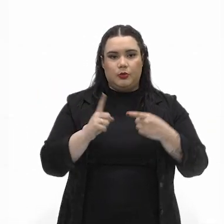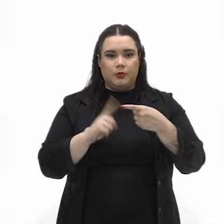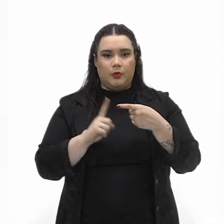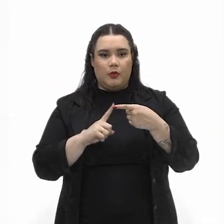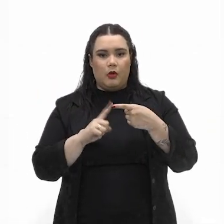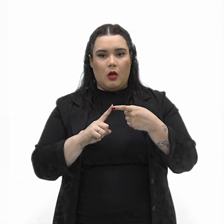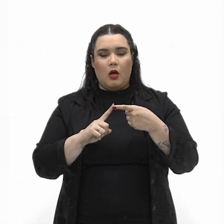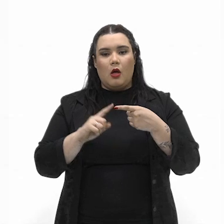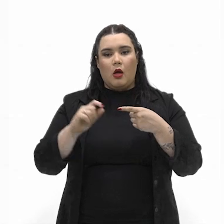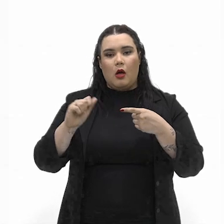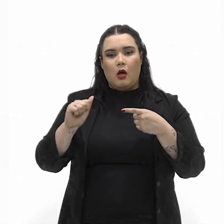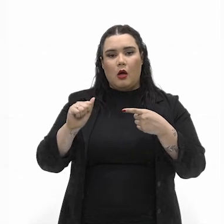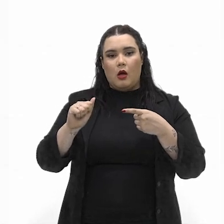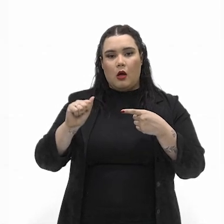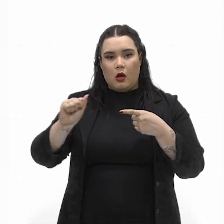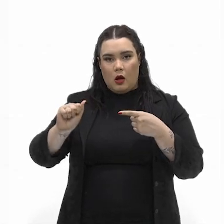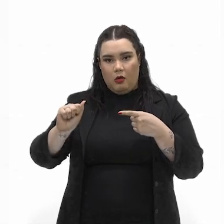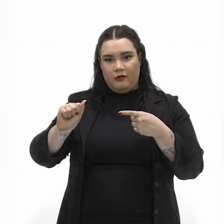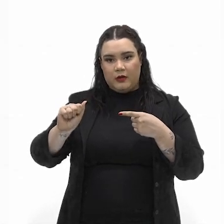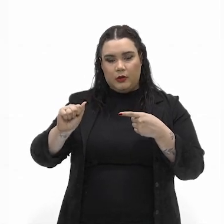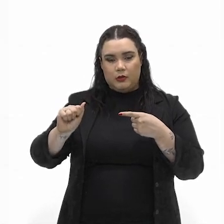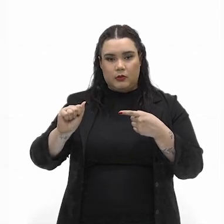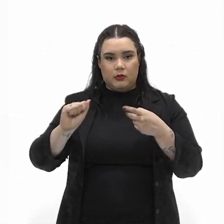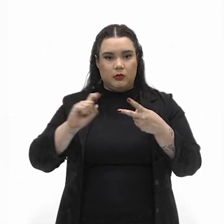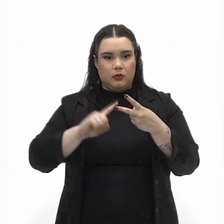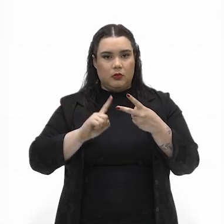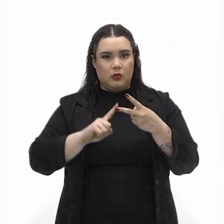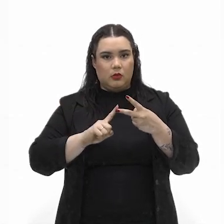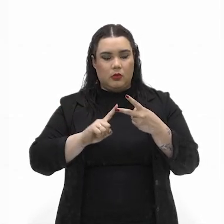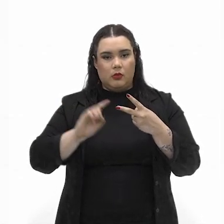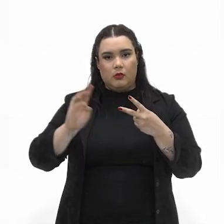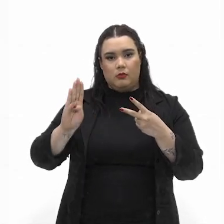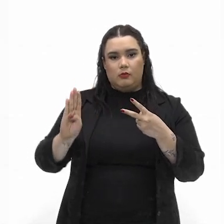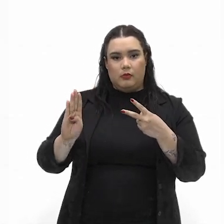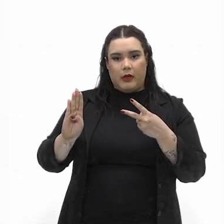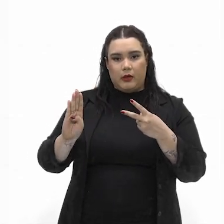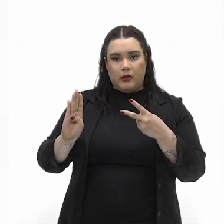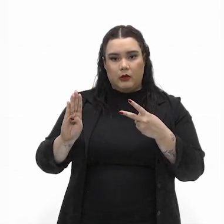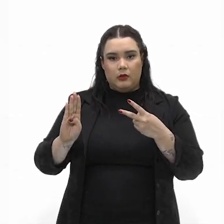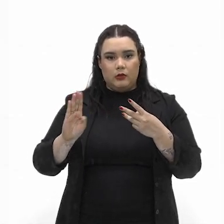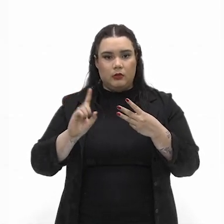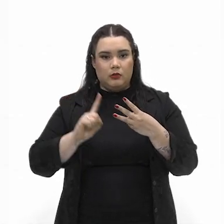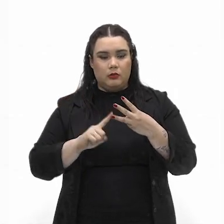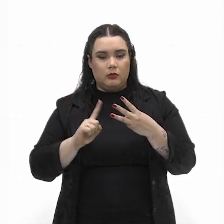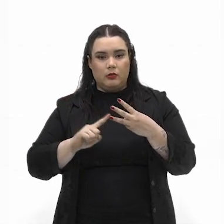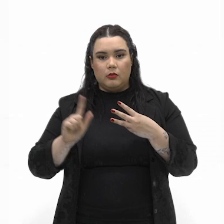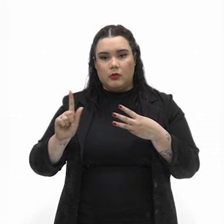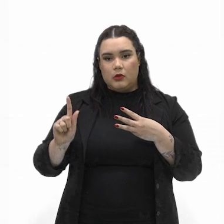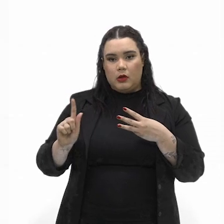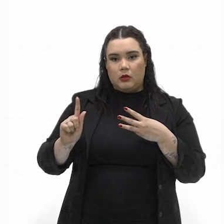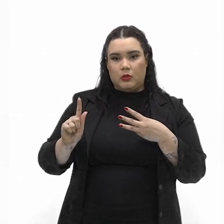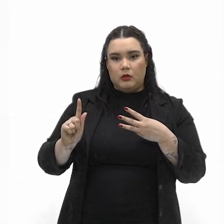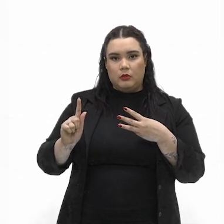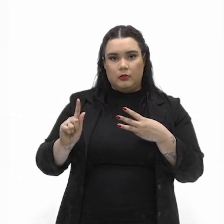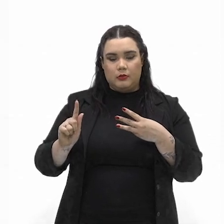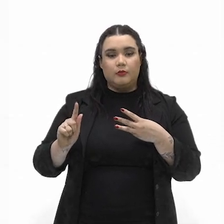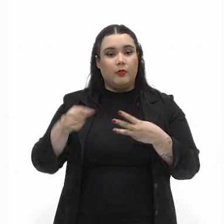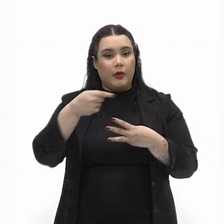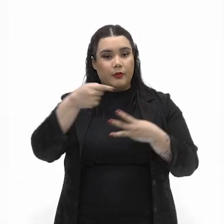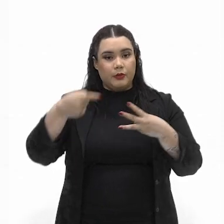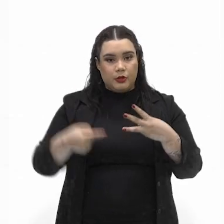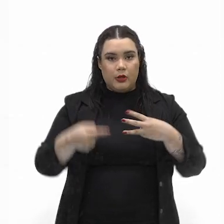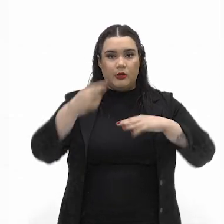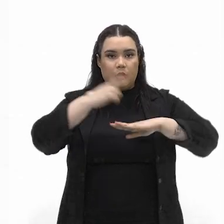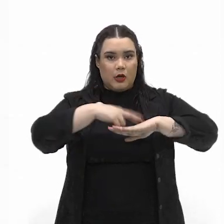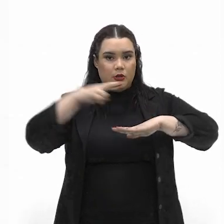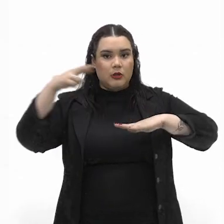ó. Radiação alfa, radiação beta e radiação gama. A radiação